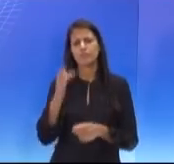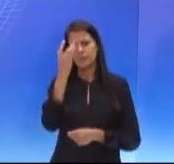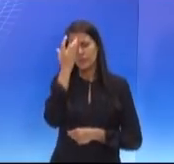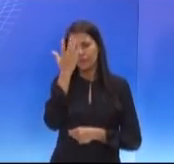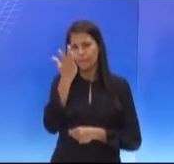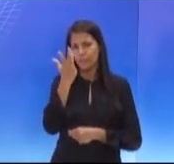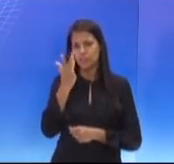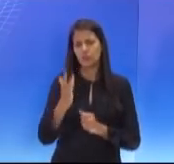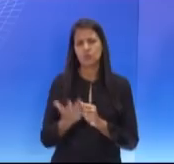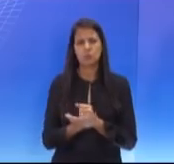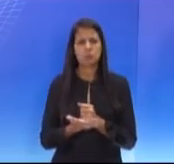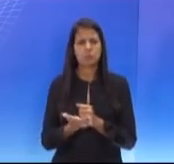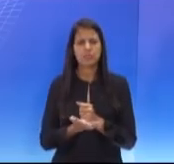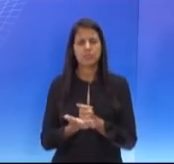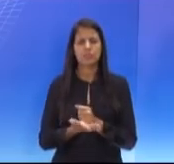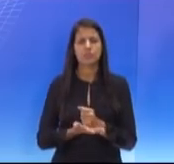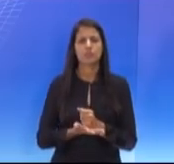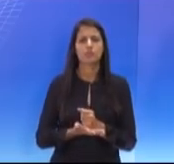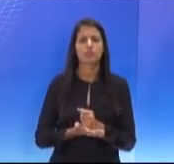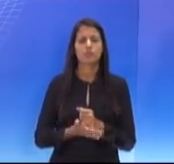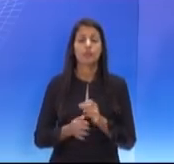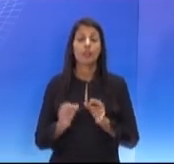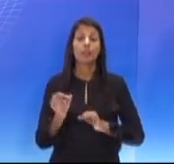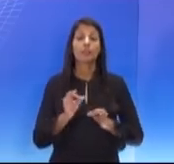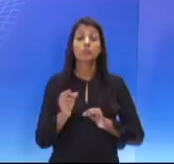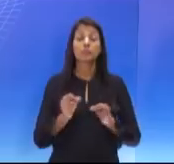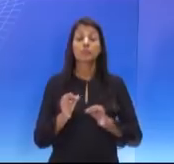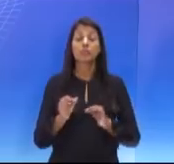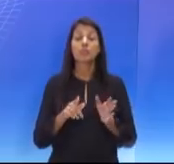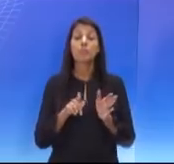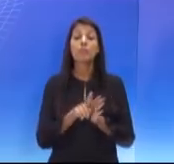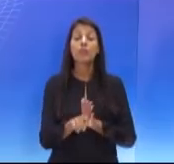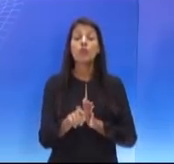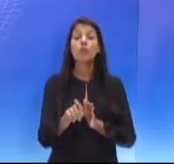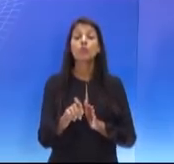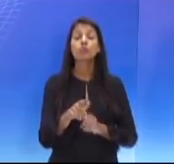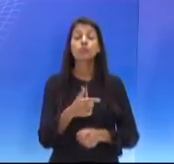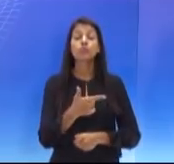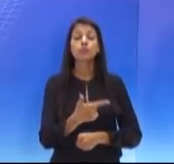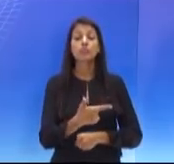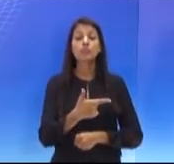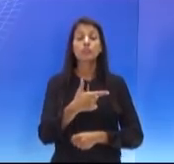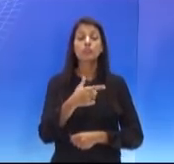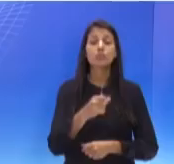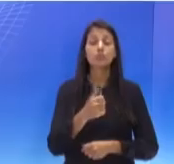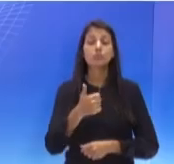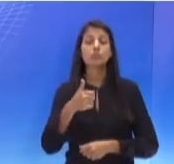lá. Vamos trabalhar a primeira questão de 2017.